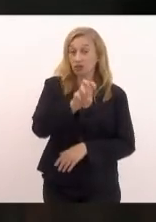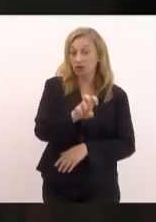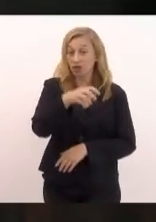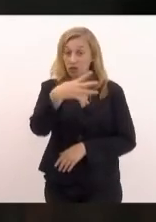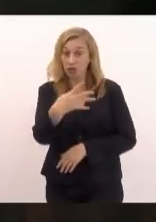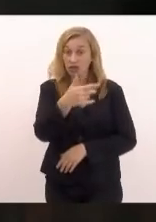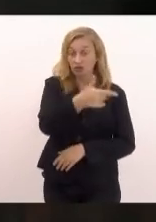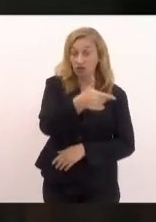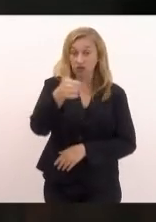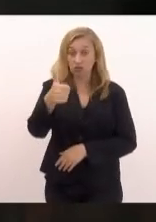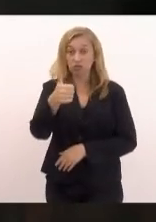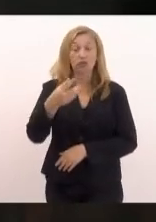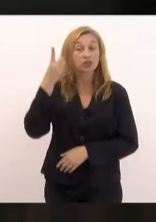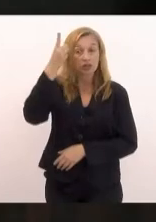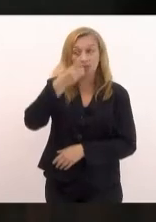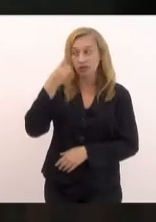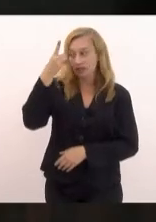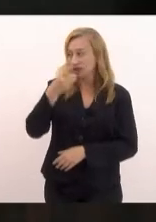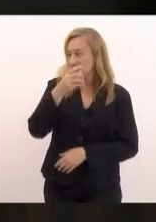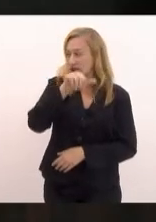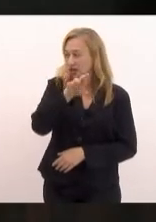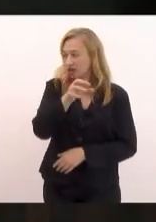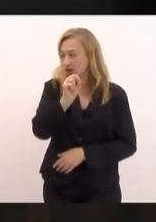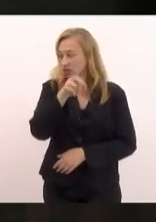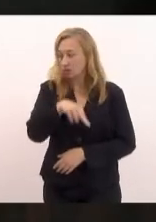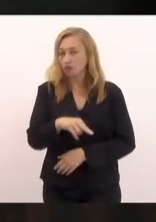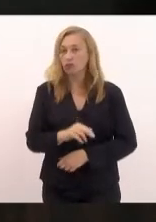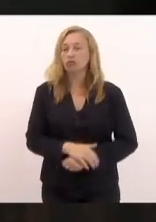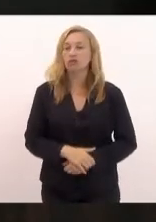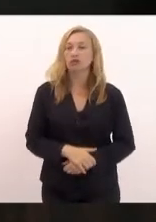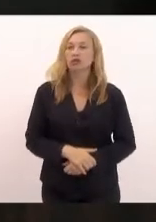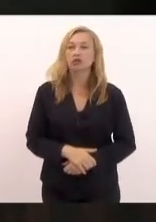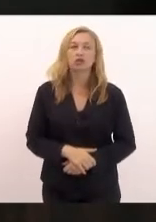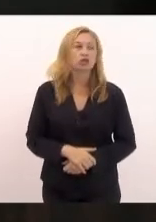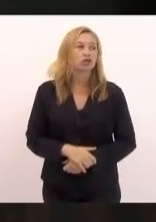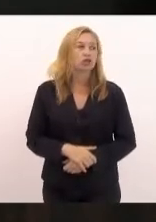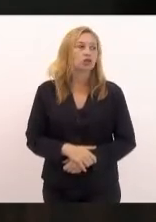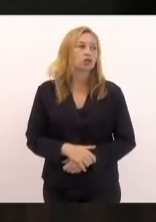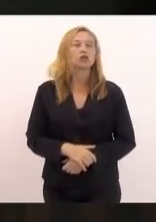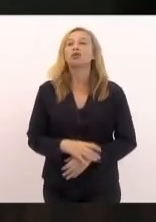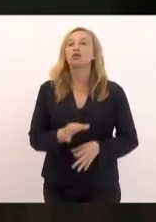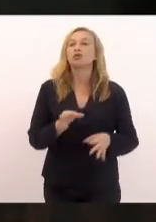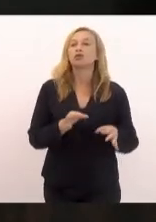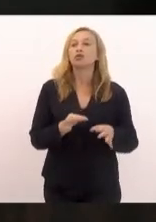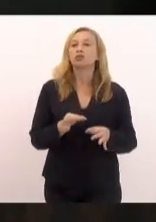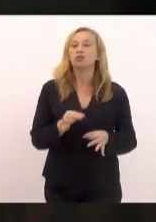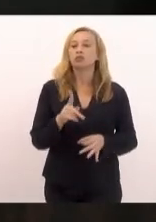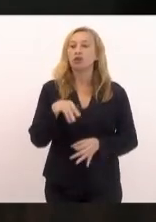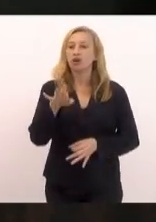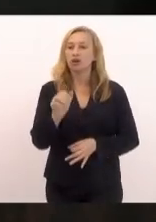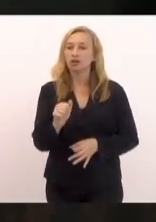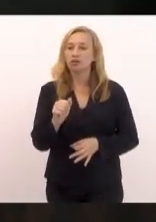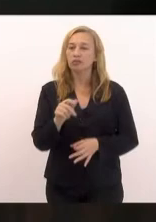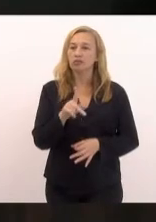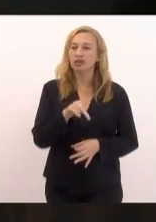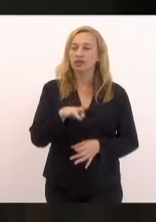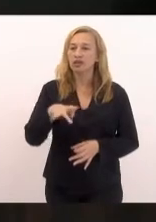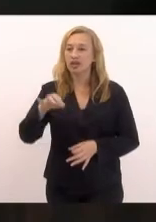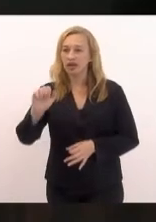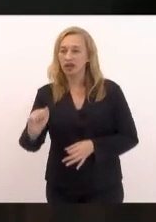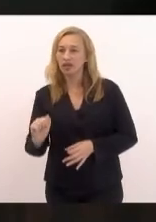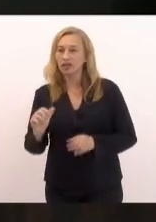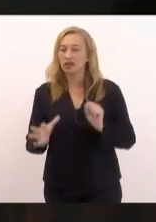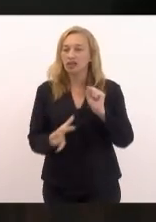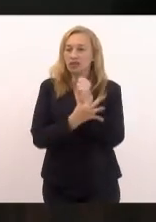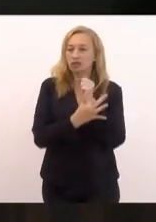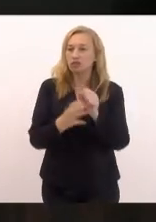4254, de 21, de autoria do deputado Anderson Moraes, que institui o programa Passarela Segura no Estado do Rio de Janeiro, na